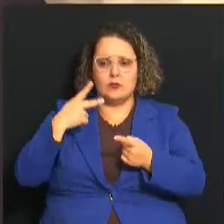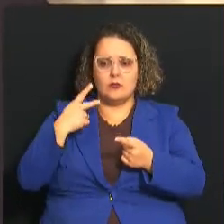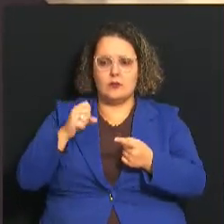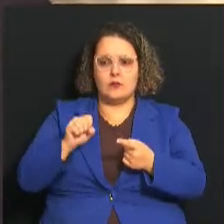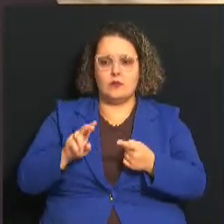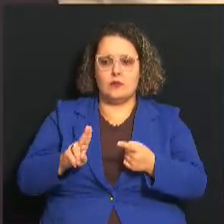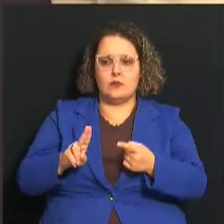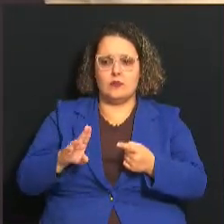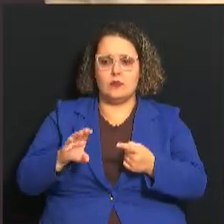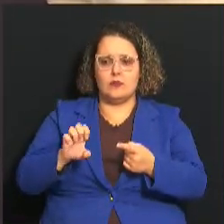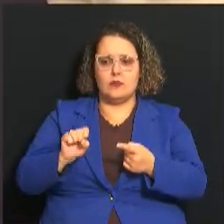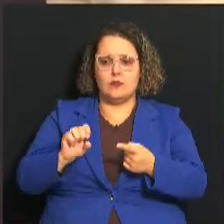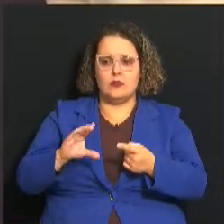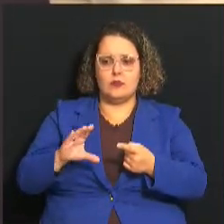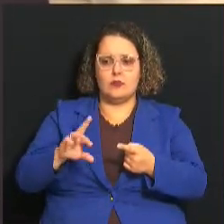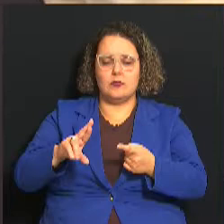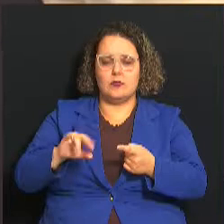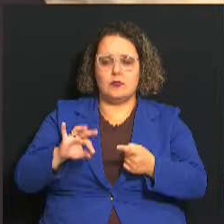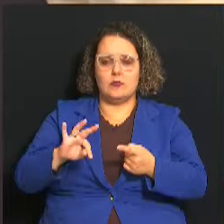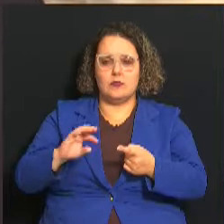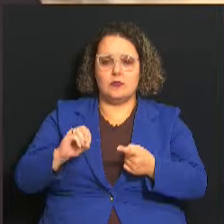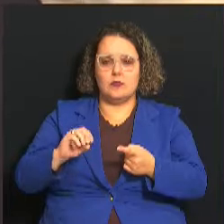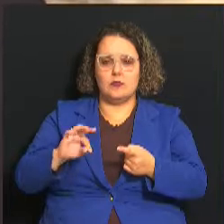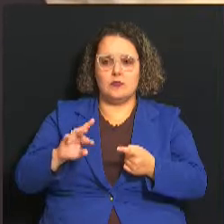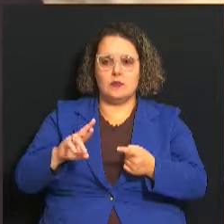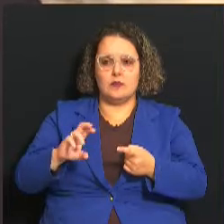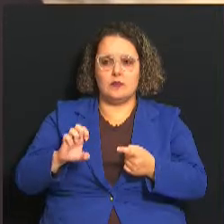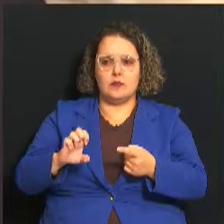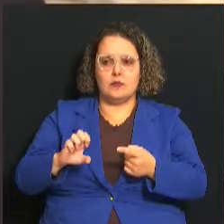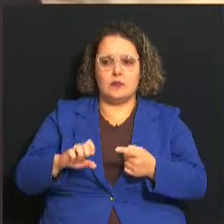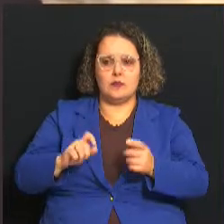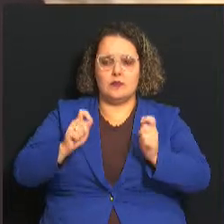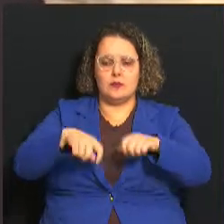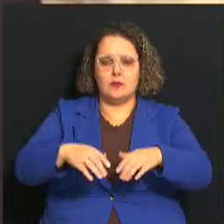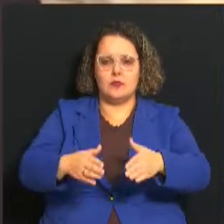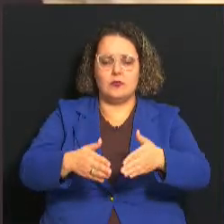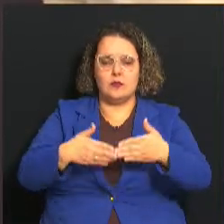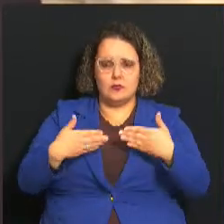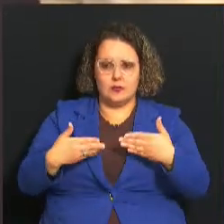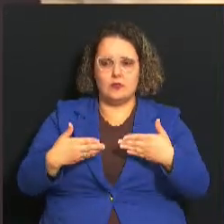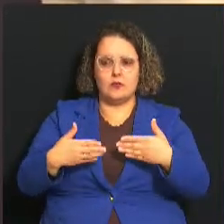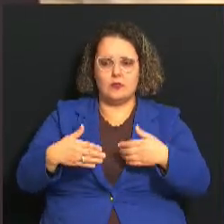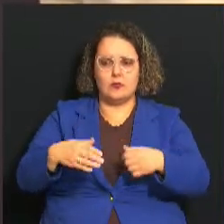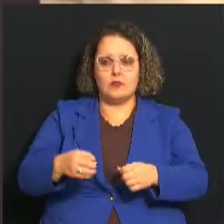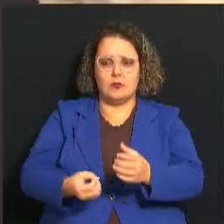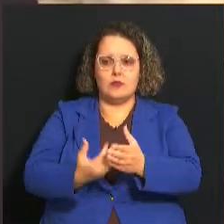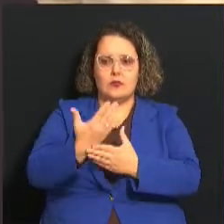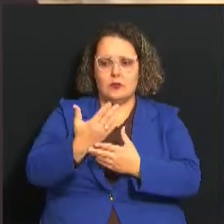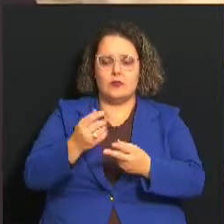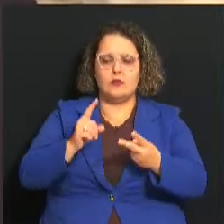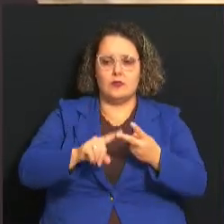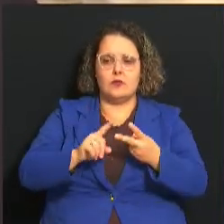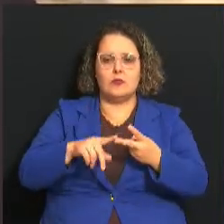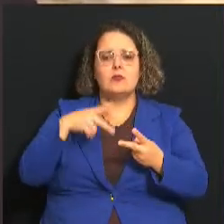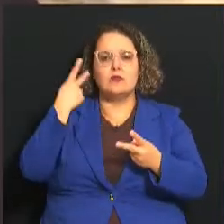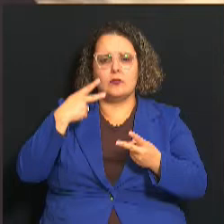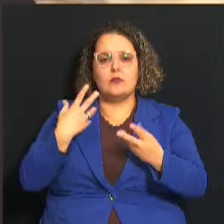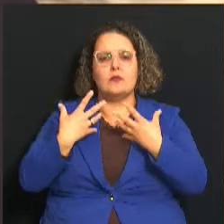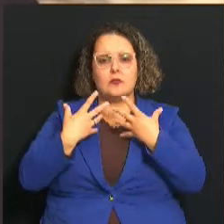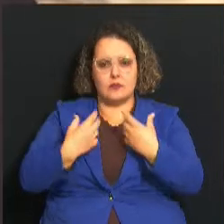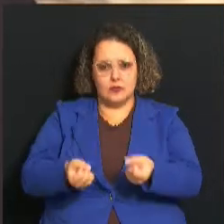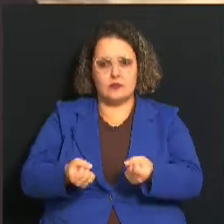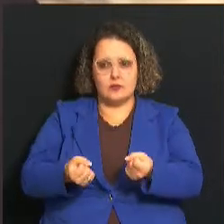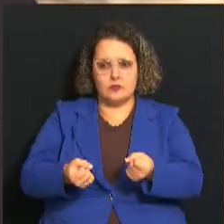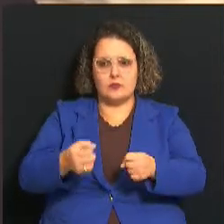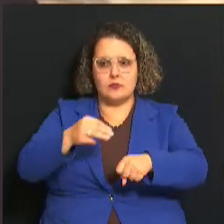do requerimento da sua Constituição. 2. Outros vereadores que a ela aderirem na condição de